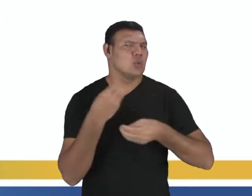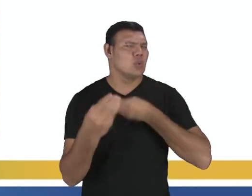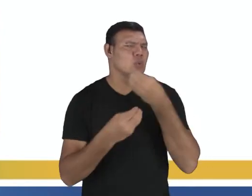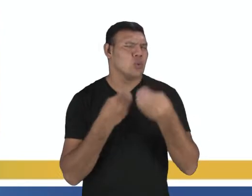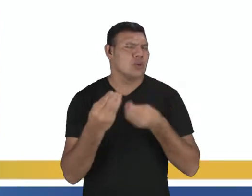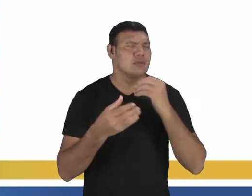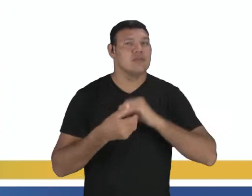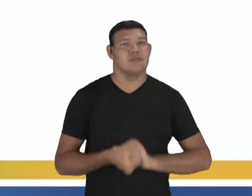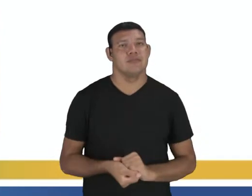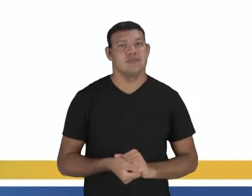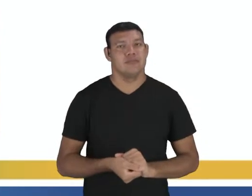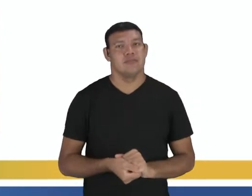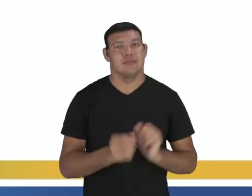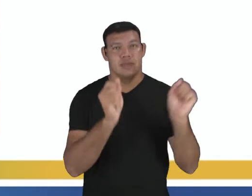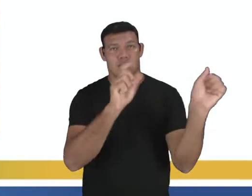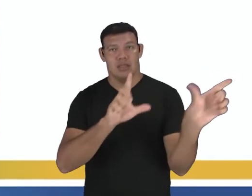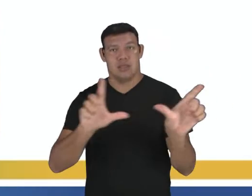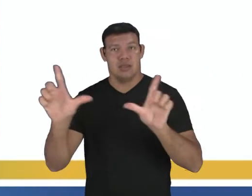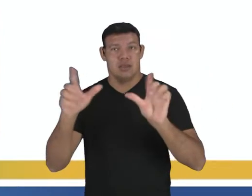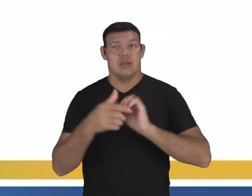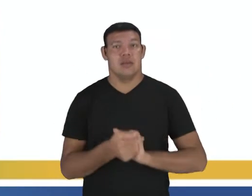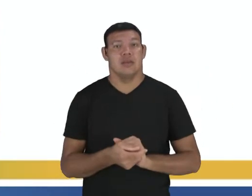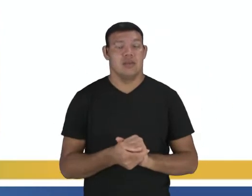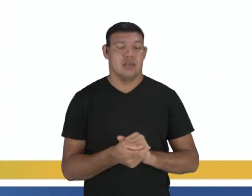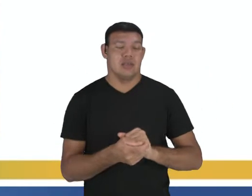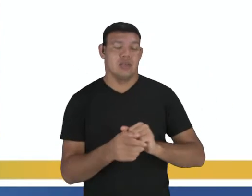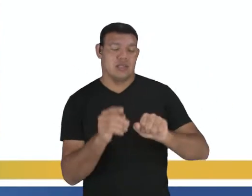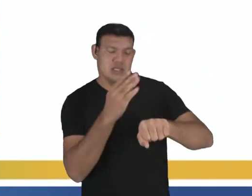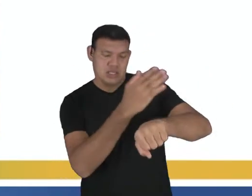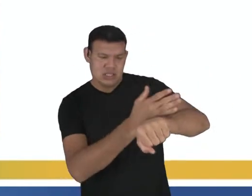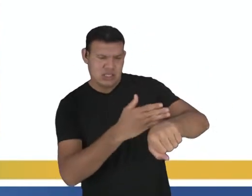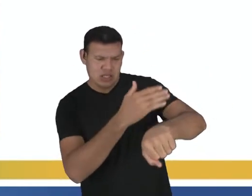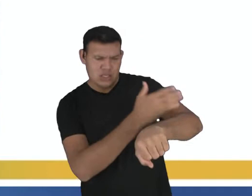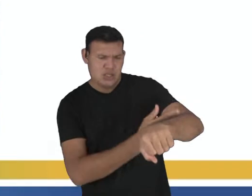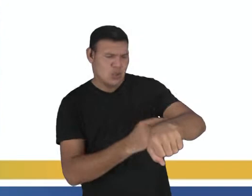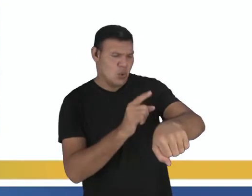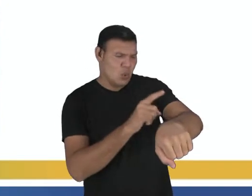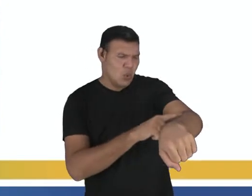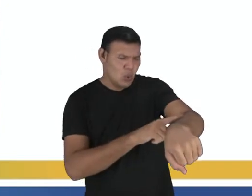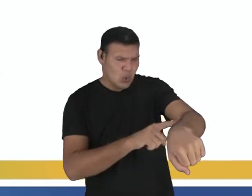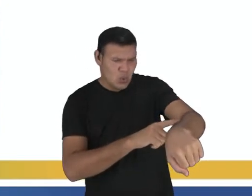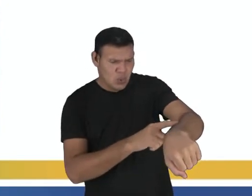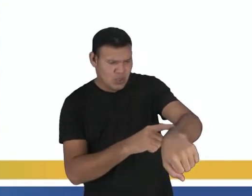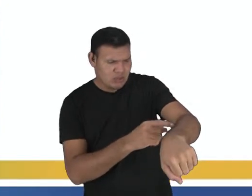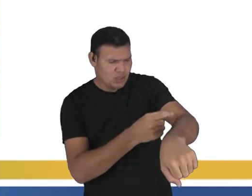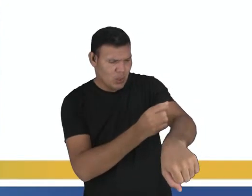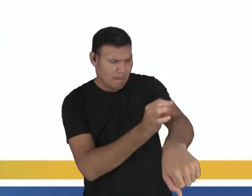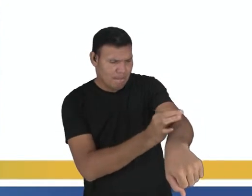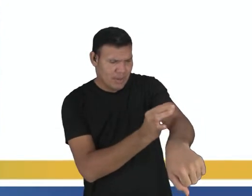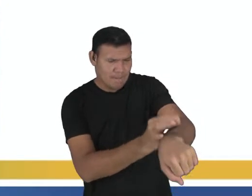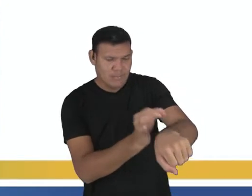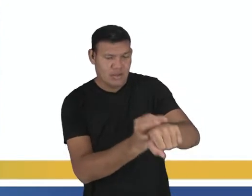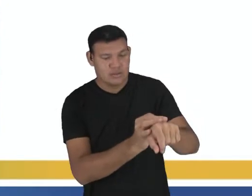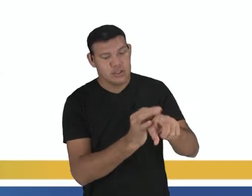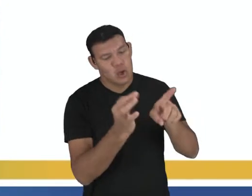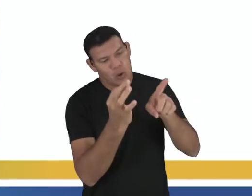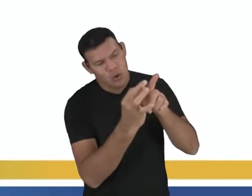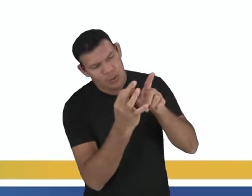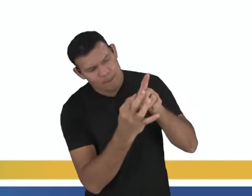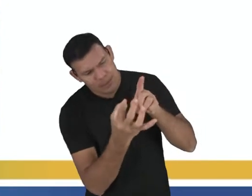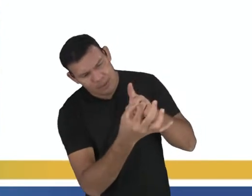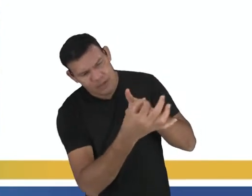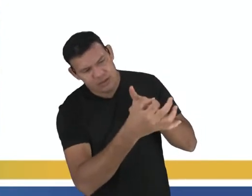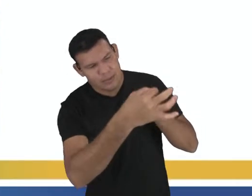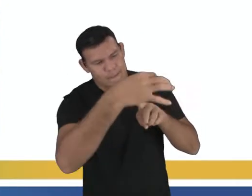Como eu falei para vocês, ali na telinha fala, ó, aparecimento de feridas, manchas, caroços ou verrugas nos órgãos